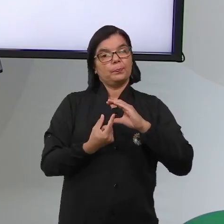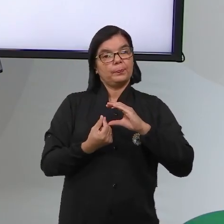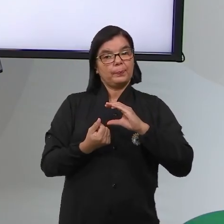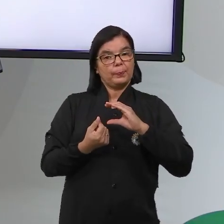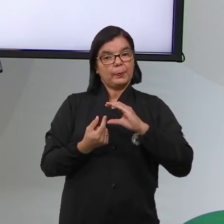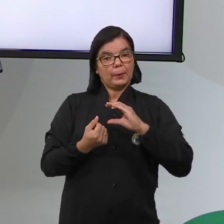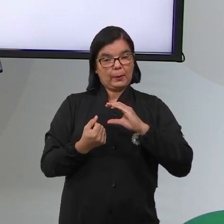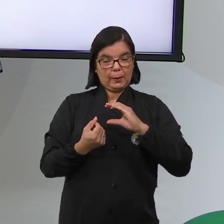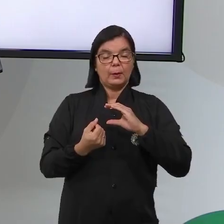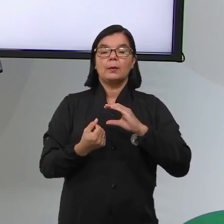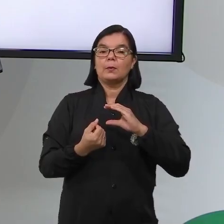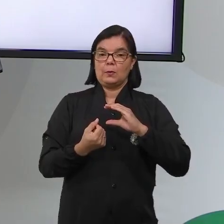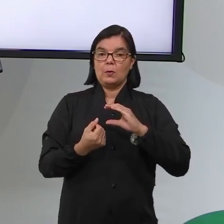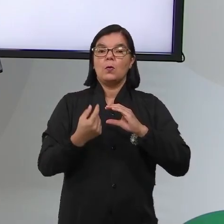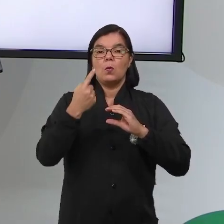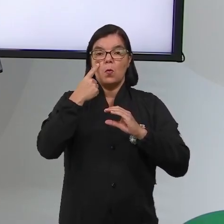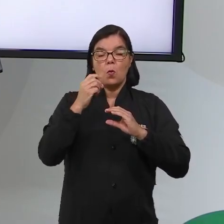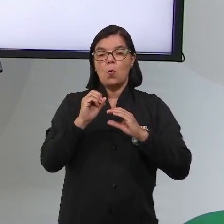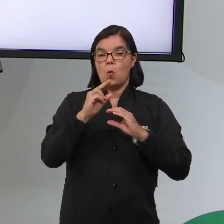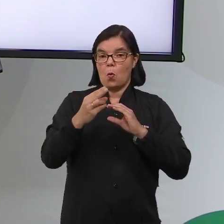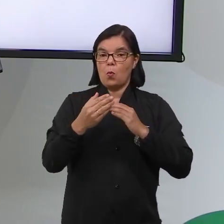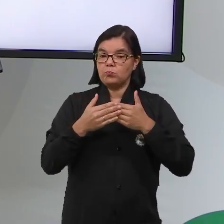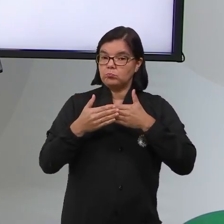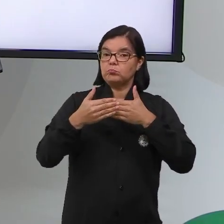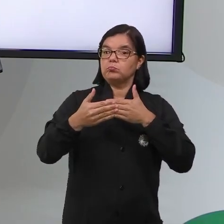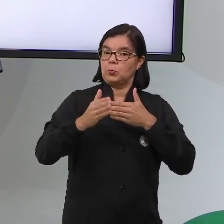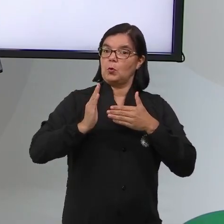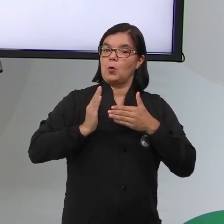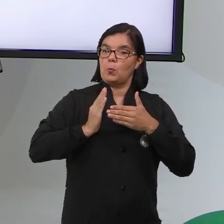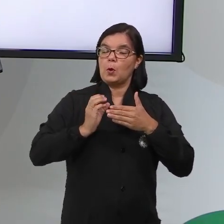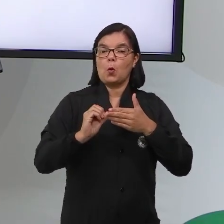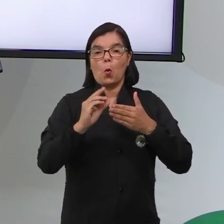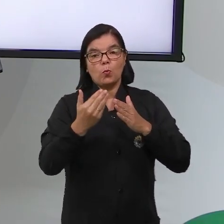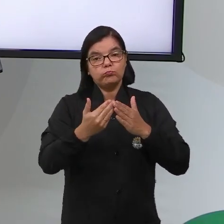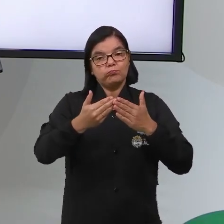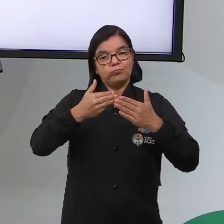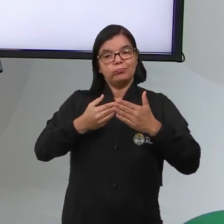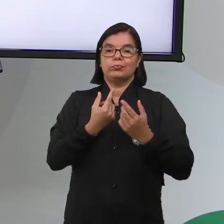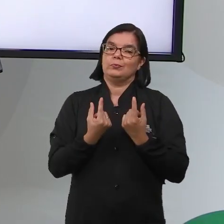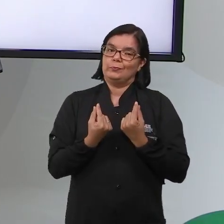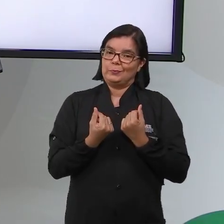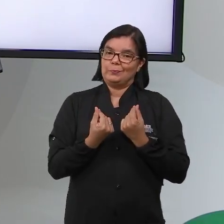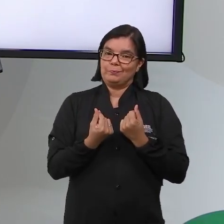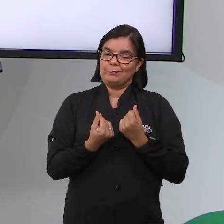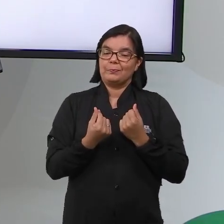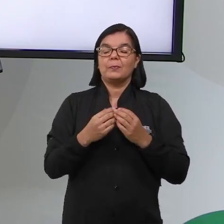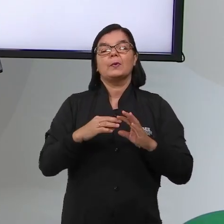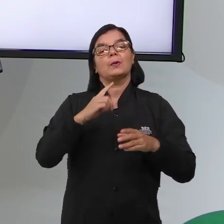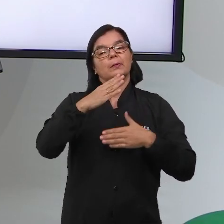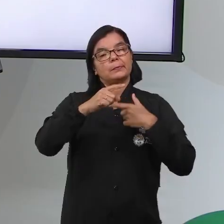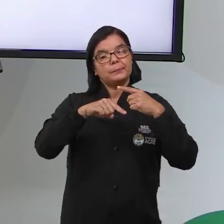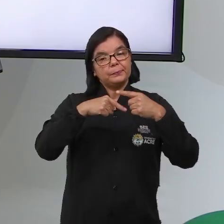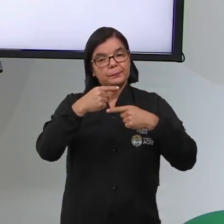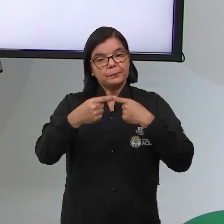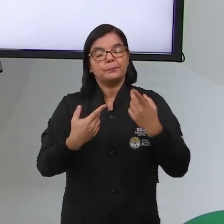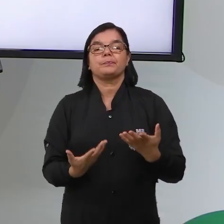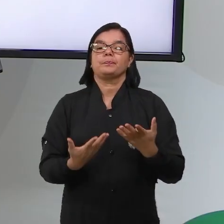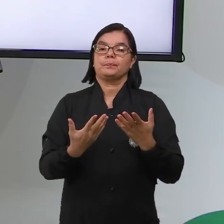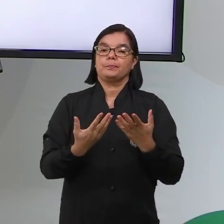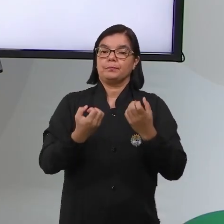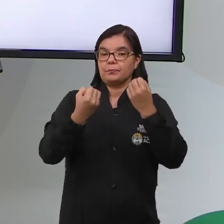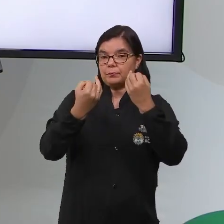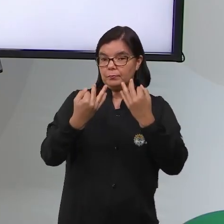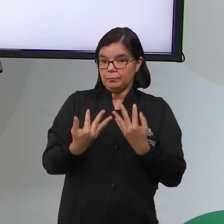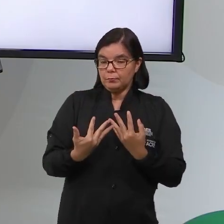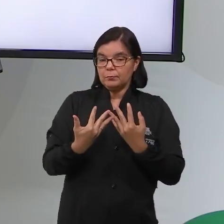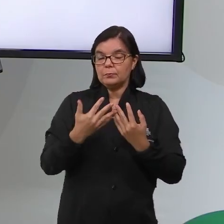capitalismo, ascender ou regredir economicamente falando. E, consequentemente, como eu